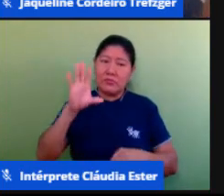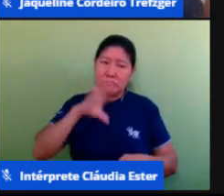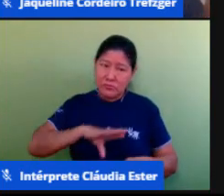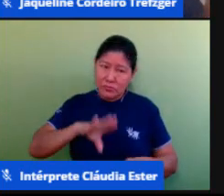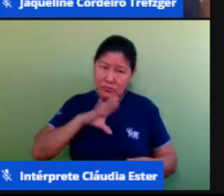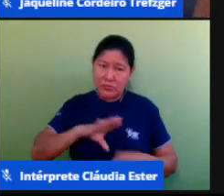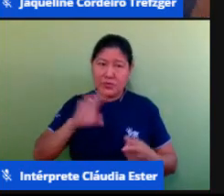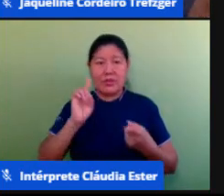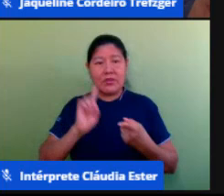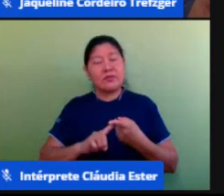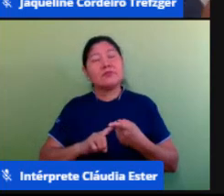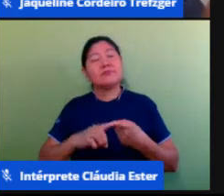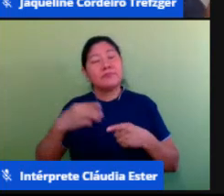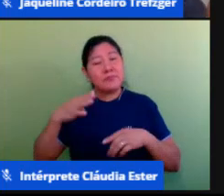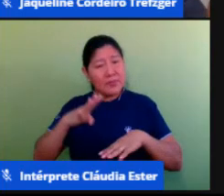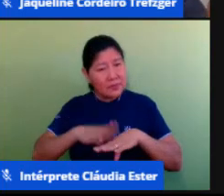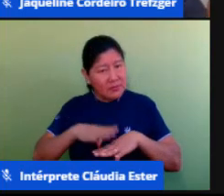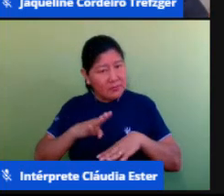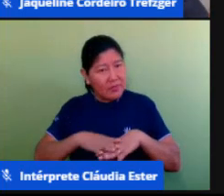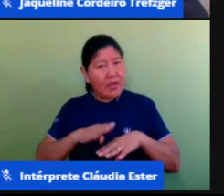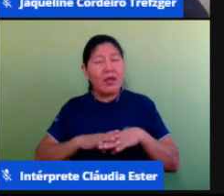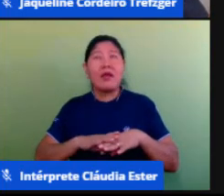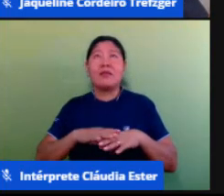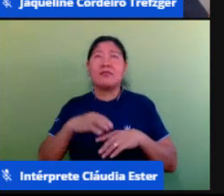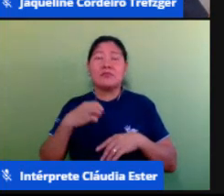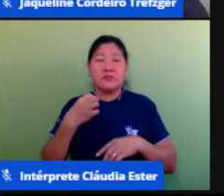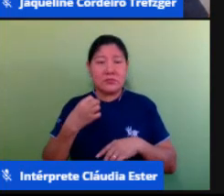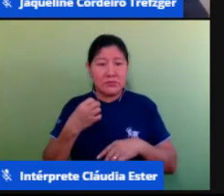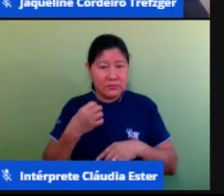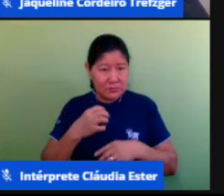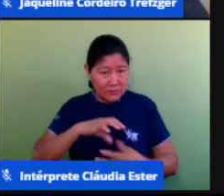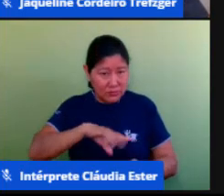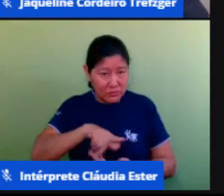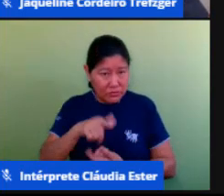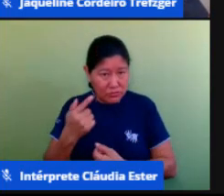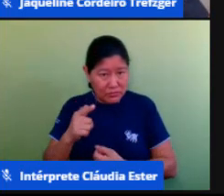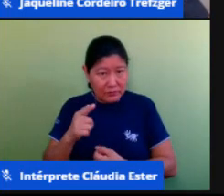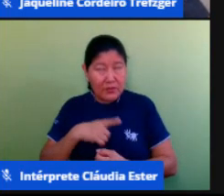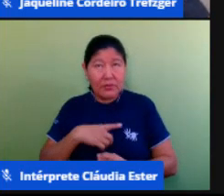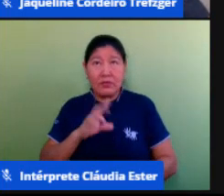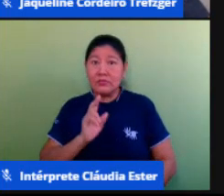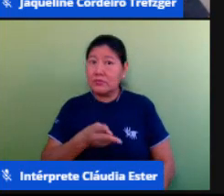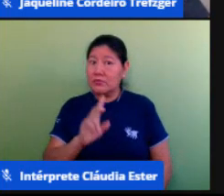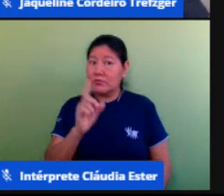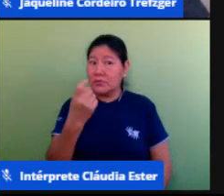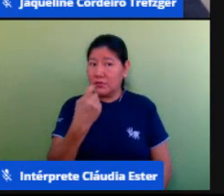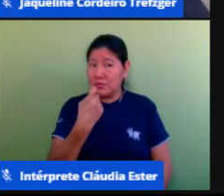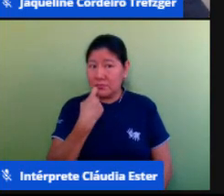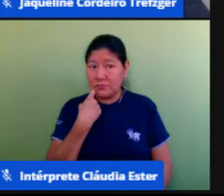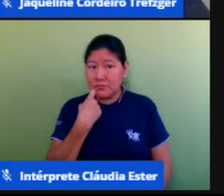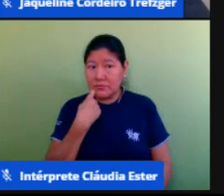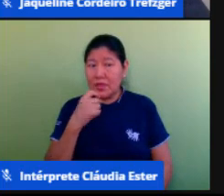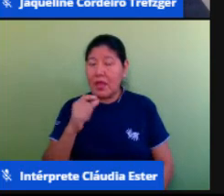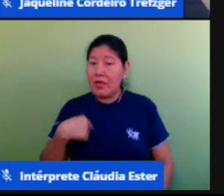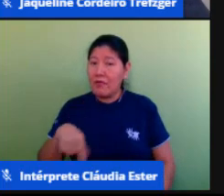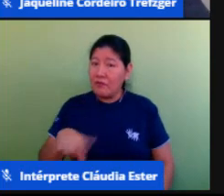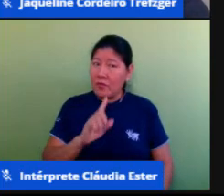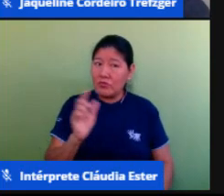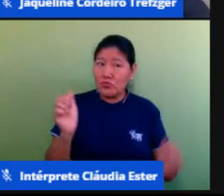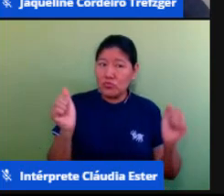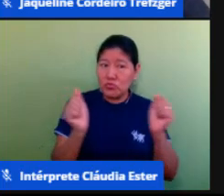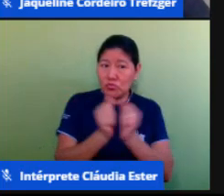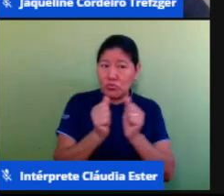história e geografia. Na sexta-feira, eu pego os 4 tempos e nós vamos corrigir